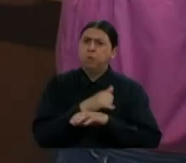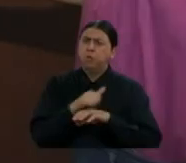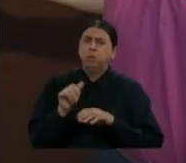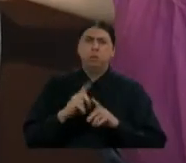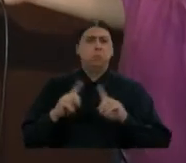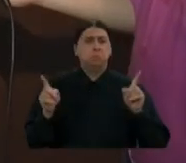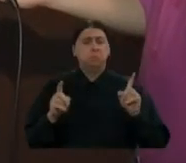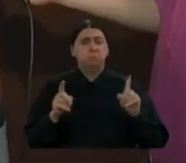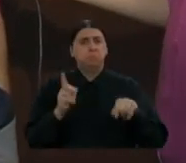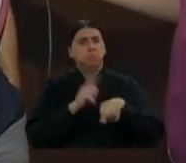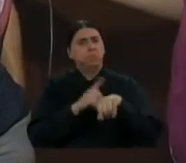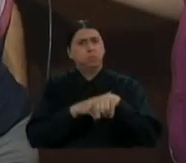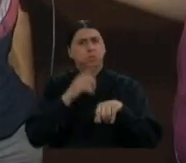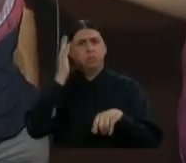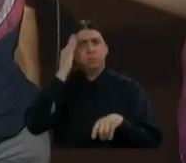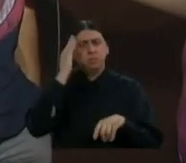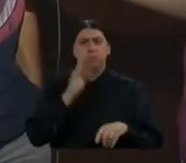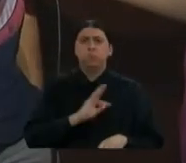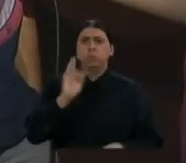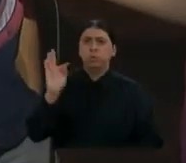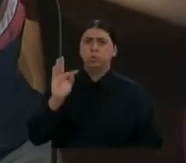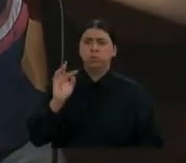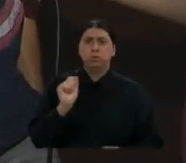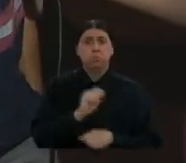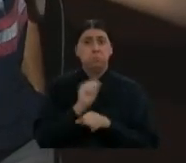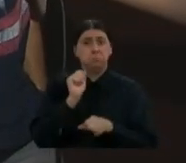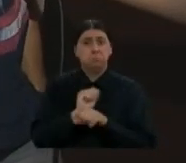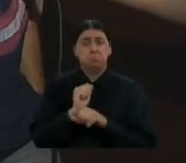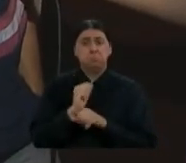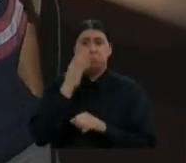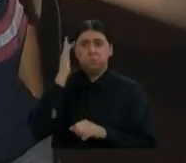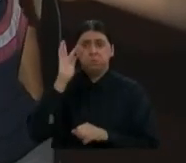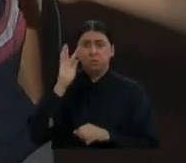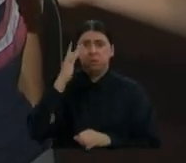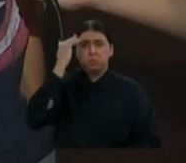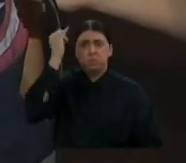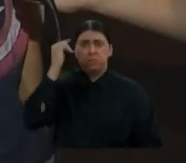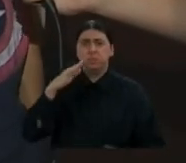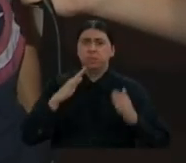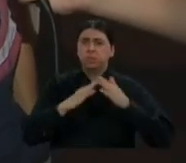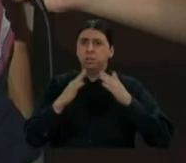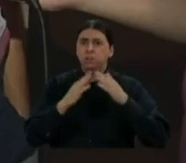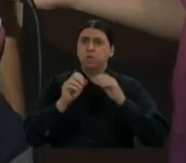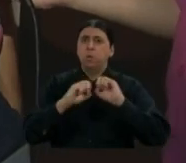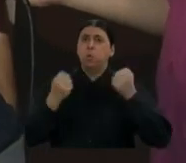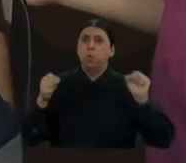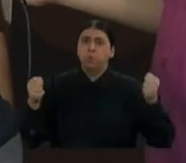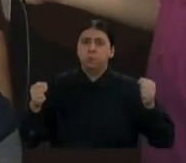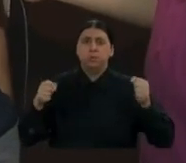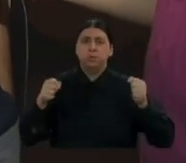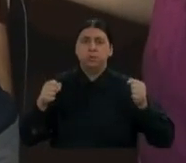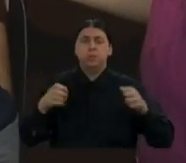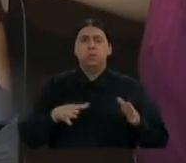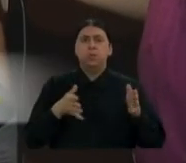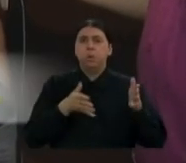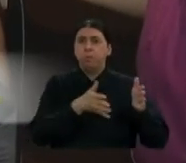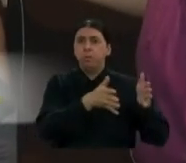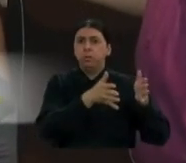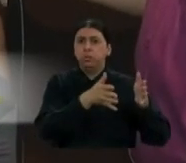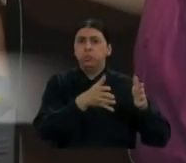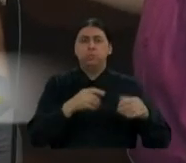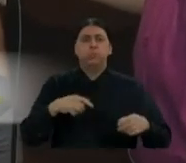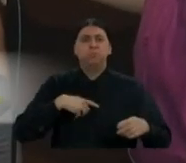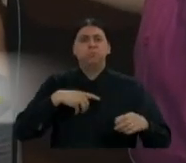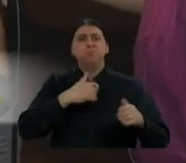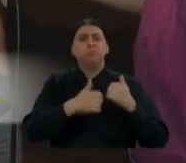e sabia que aconteceu não esperar comecei lugar eu tinha imaginado uma casa enorme com parte mas já serviu muito seis